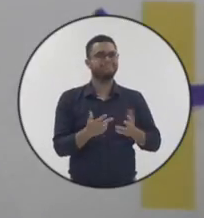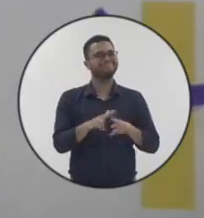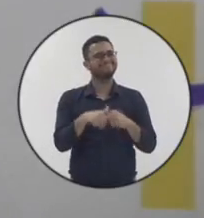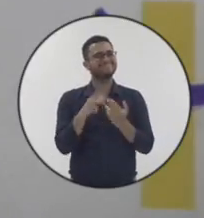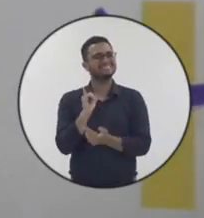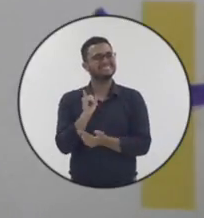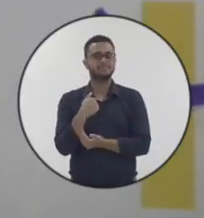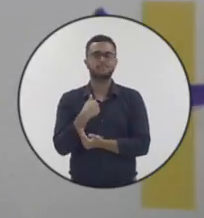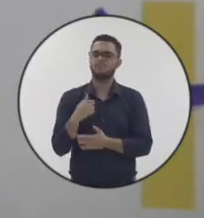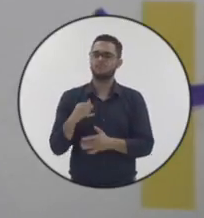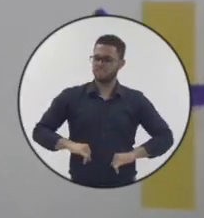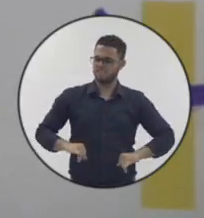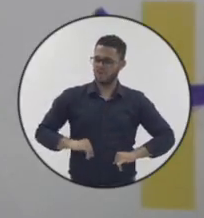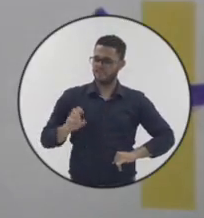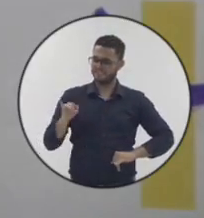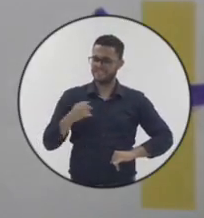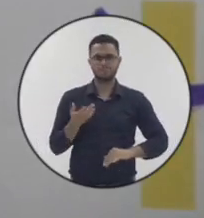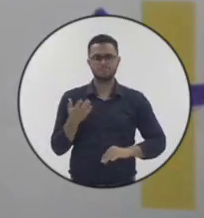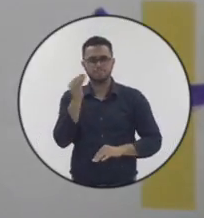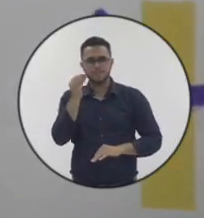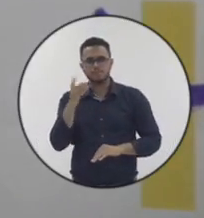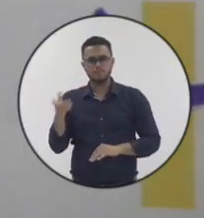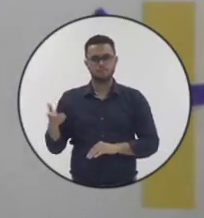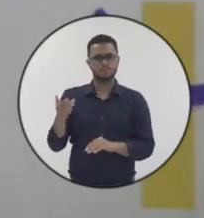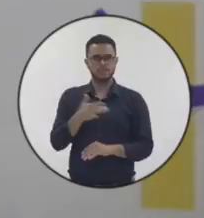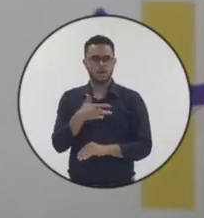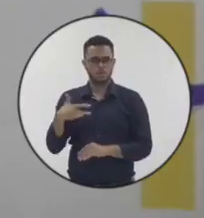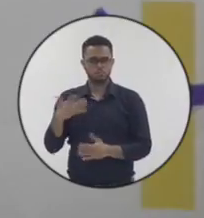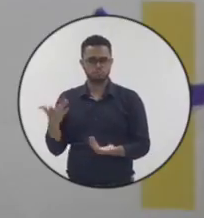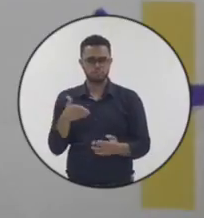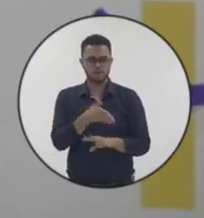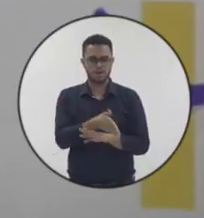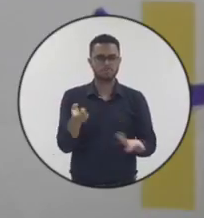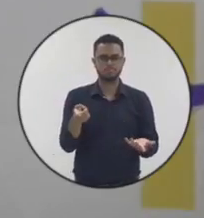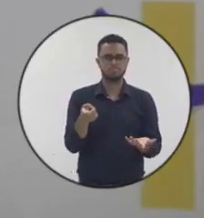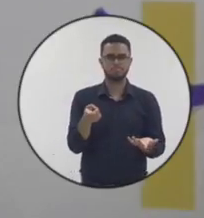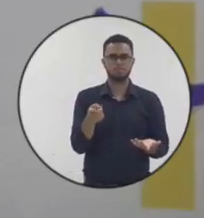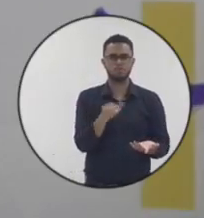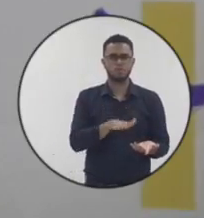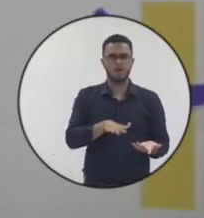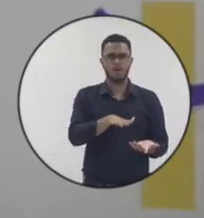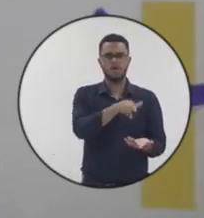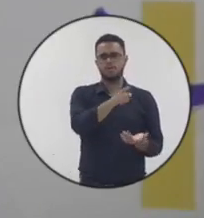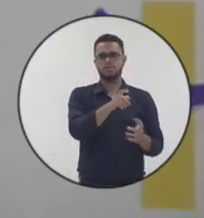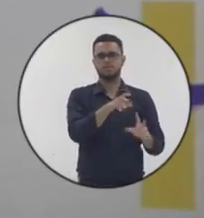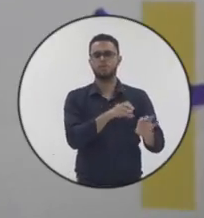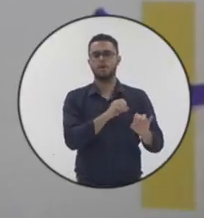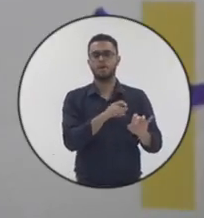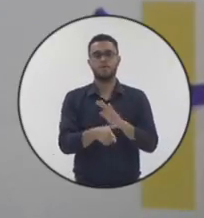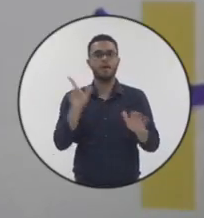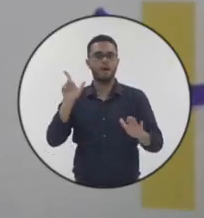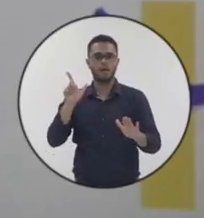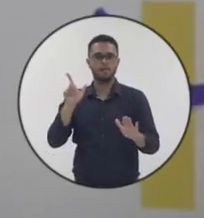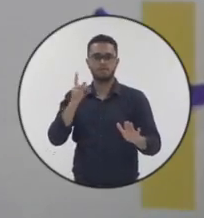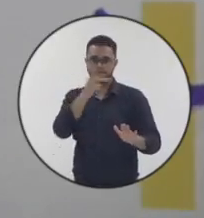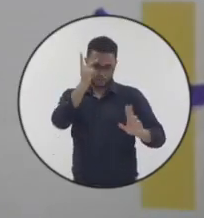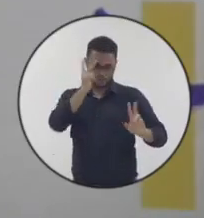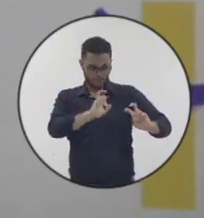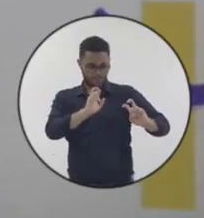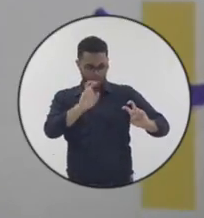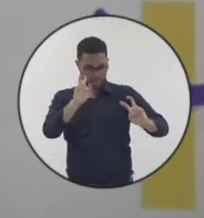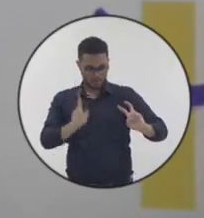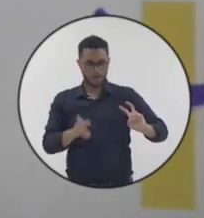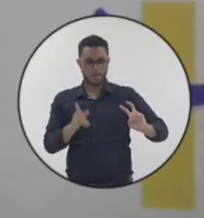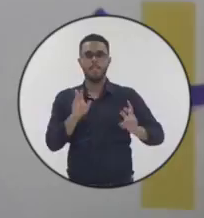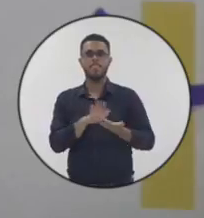sofrimento, se eu acesso a qualquer serviço de saúde, qualquer serviço de educação, antes de qualquer coisa, eu sou vista como uma pessoa